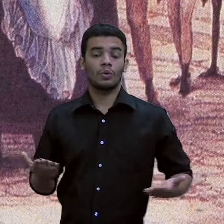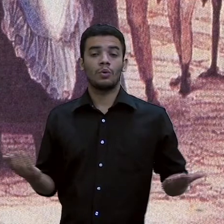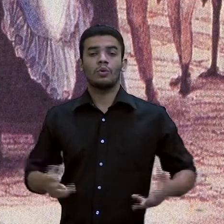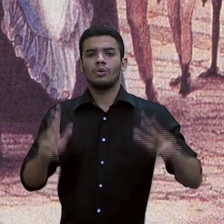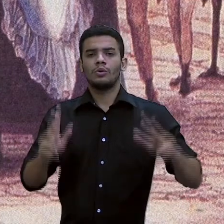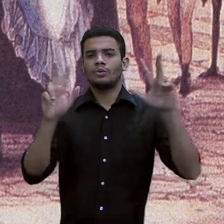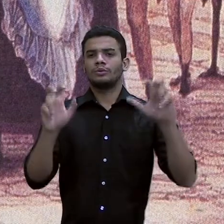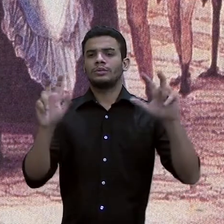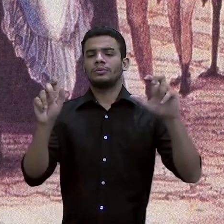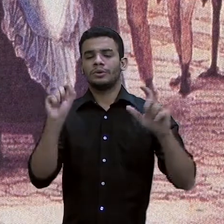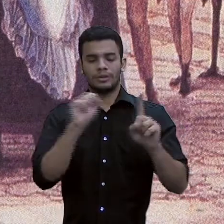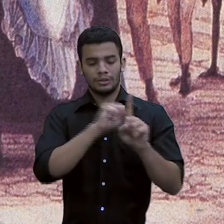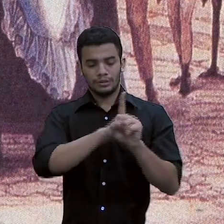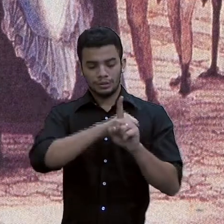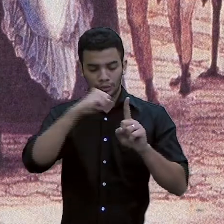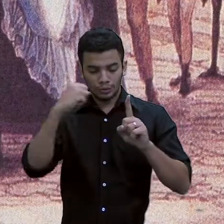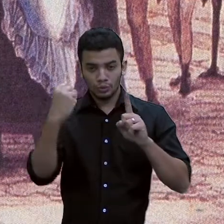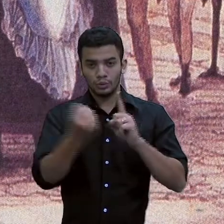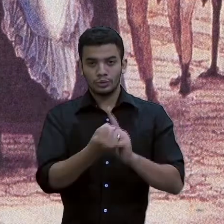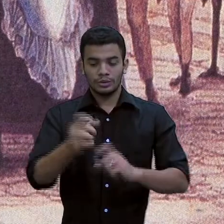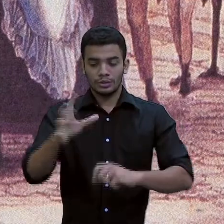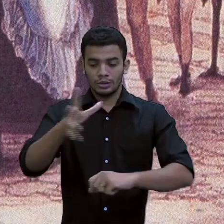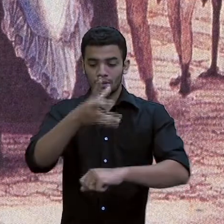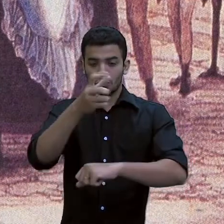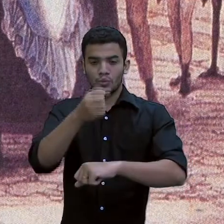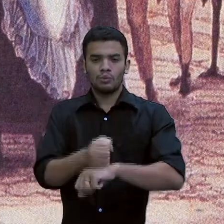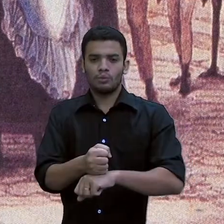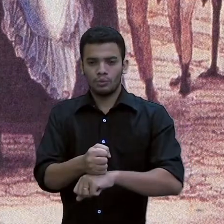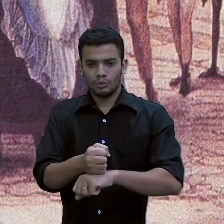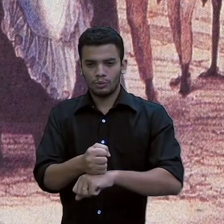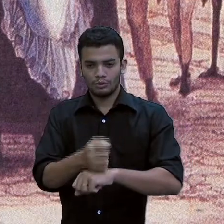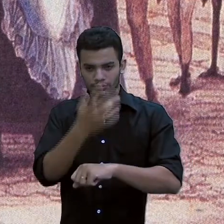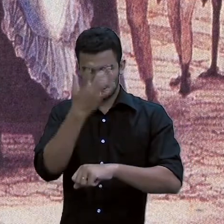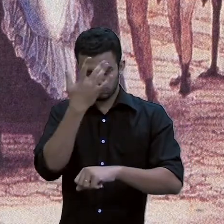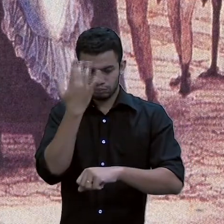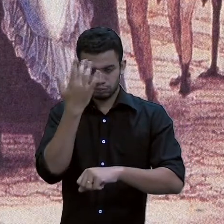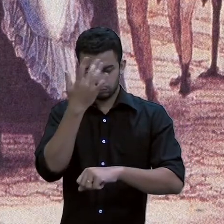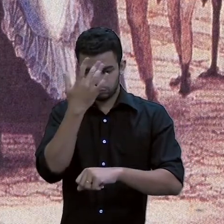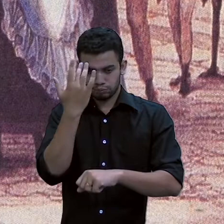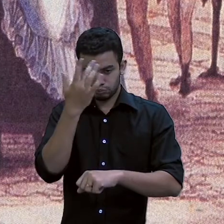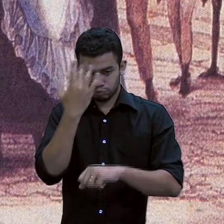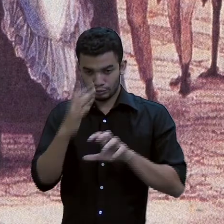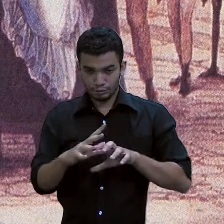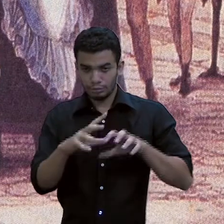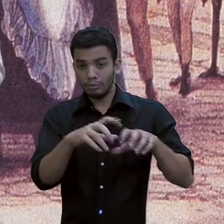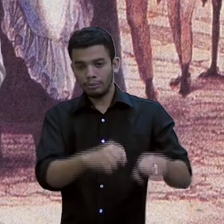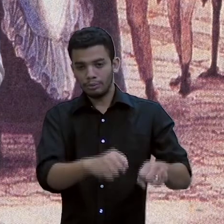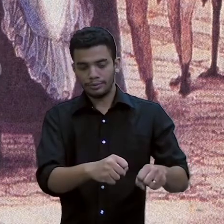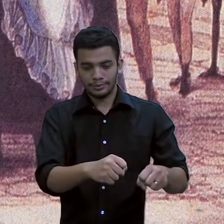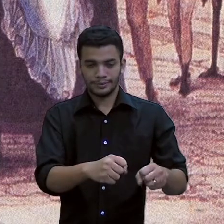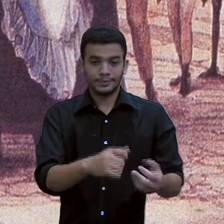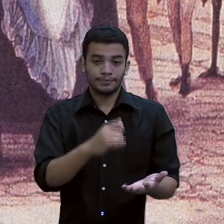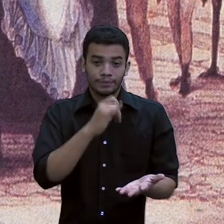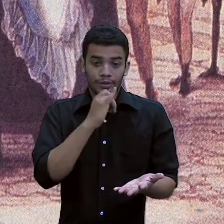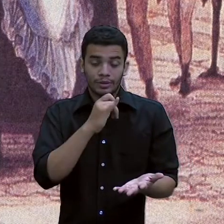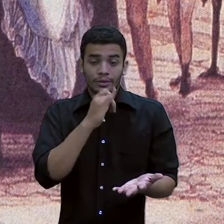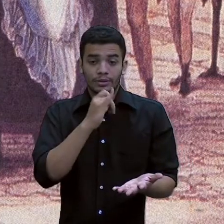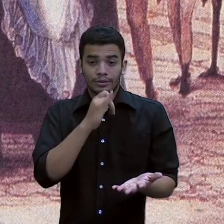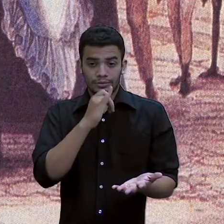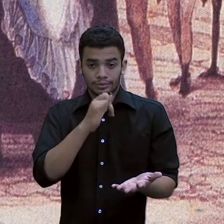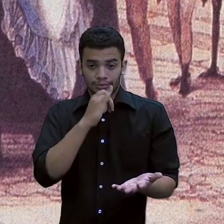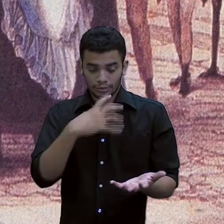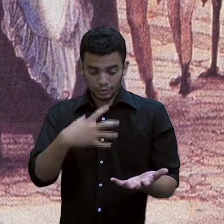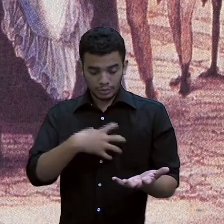colonial aqui do Brasil. A sociedade colonial brasileira foi constituída em um modelo